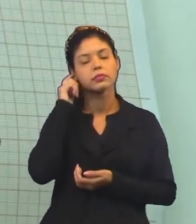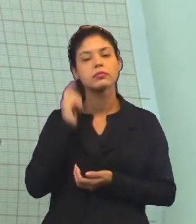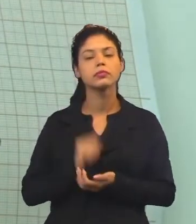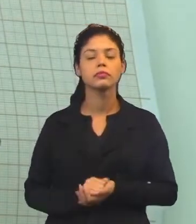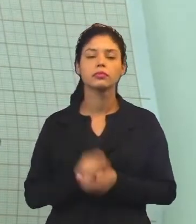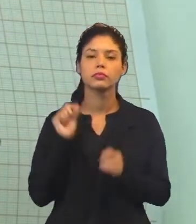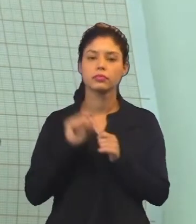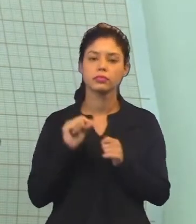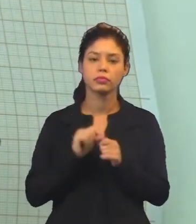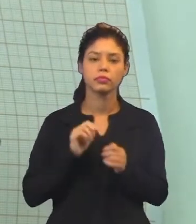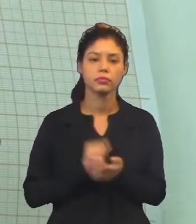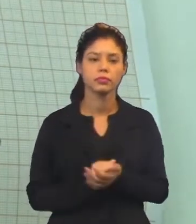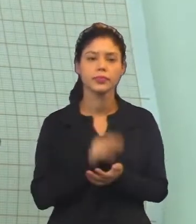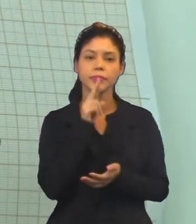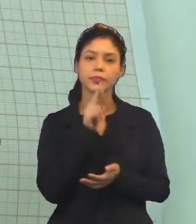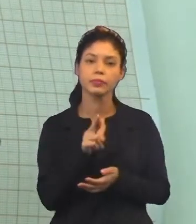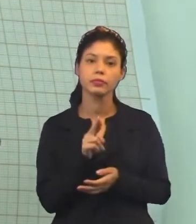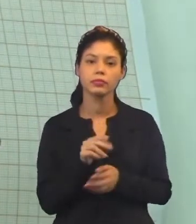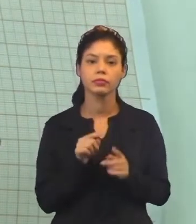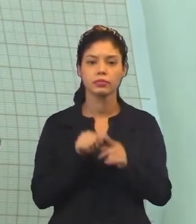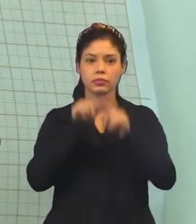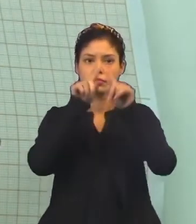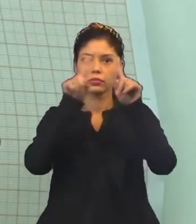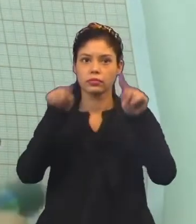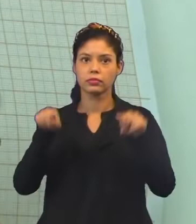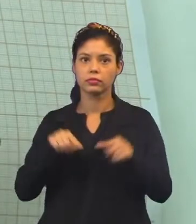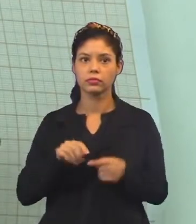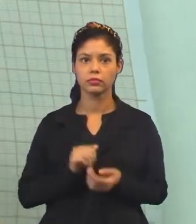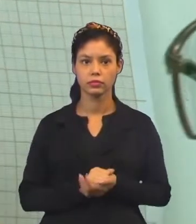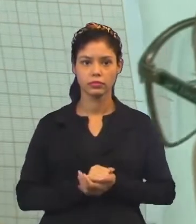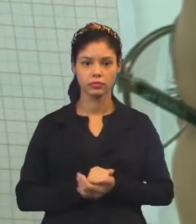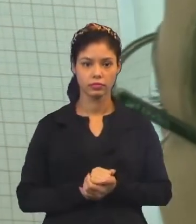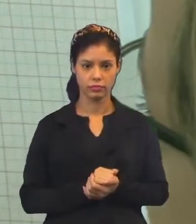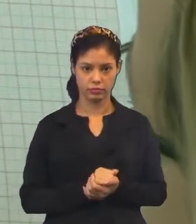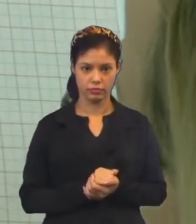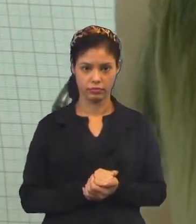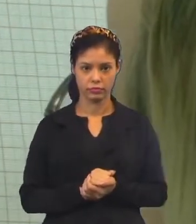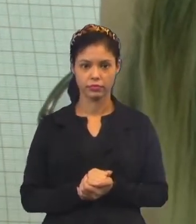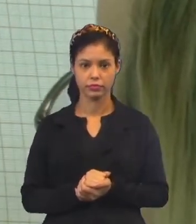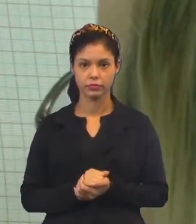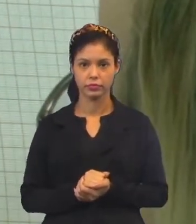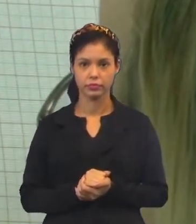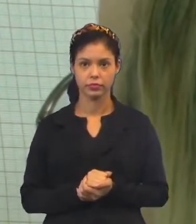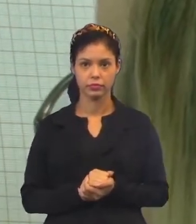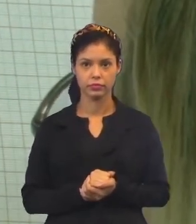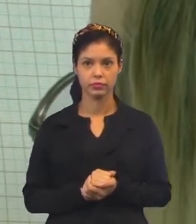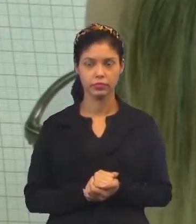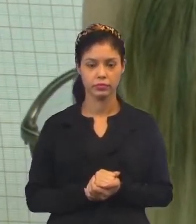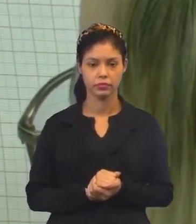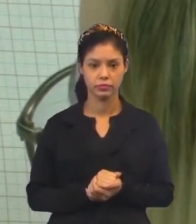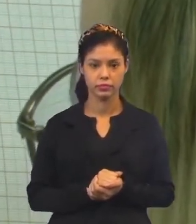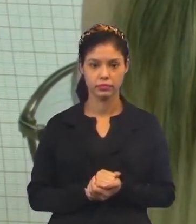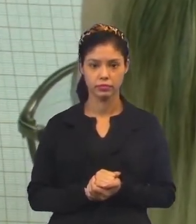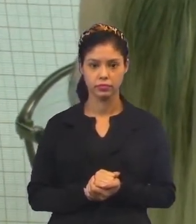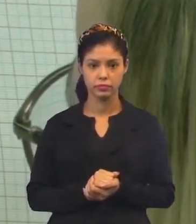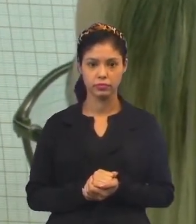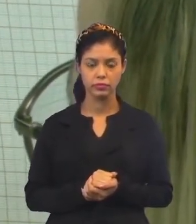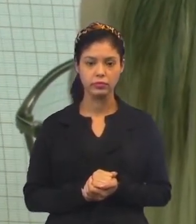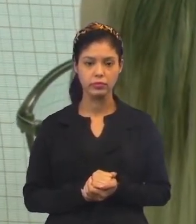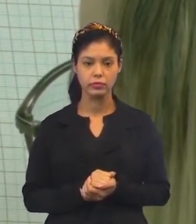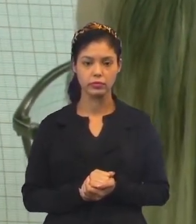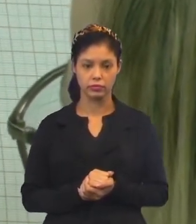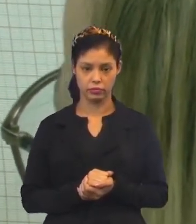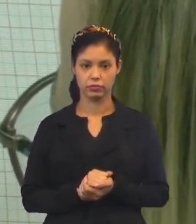aqui fazer o contorno também, né? Nós temos aqui esse bolo aqui que nós fizemos.